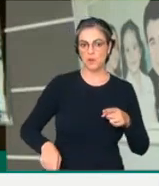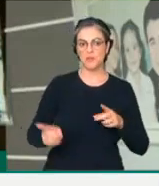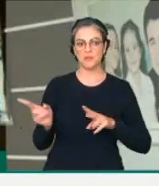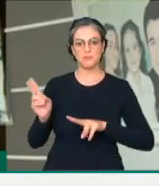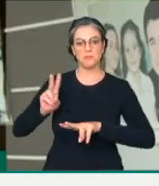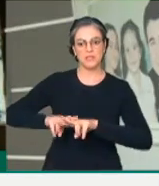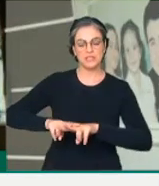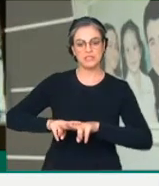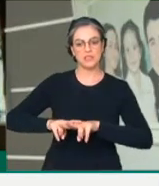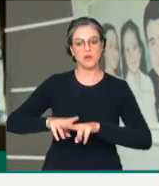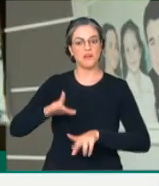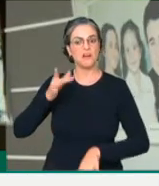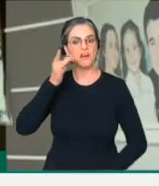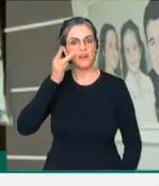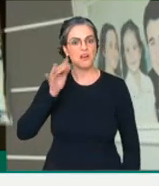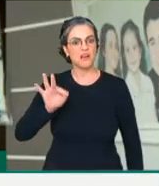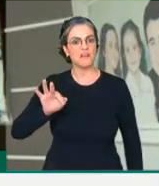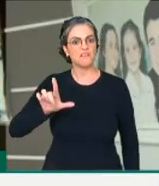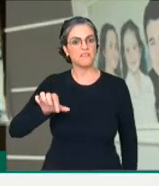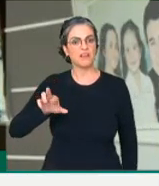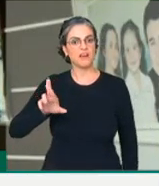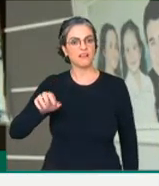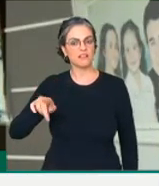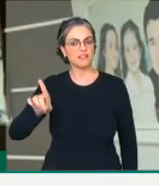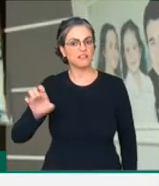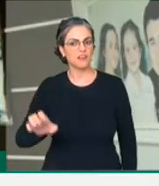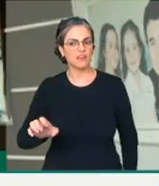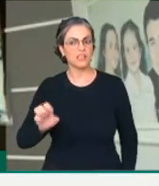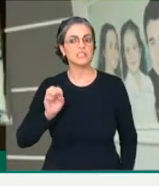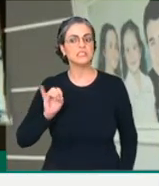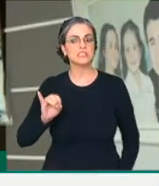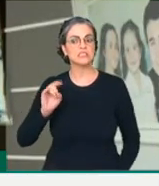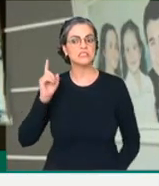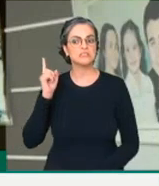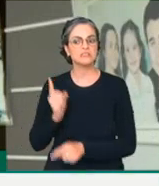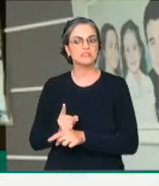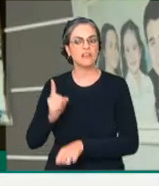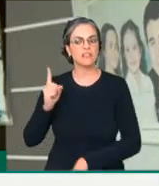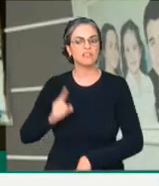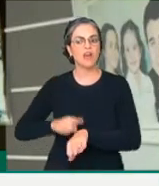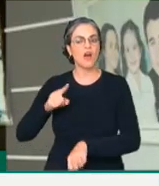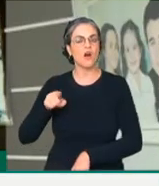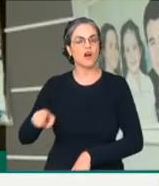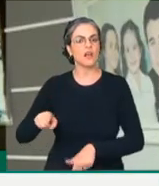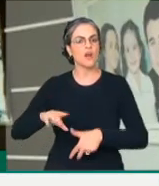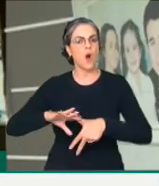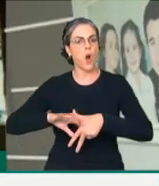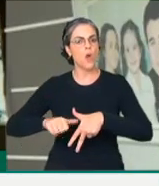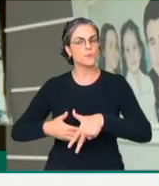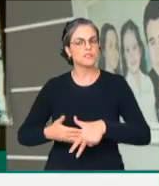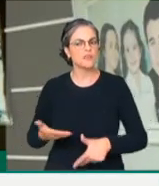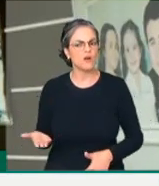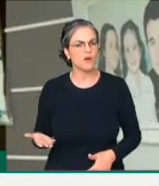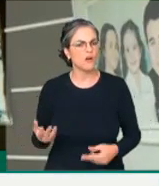parlamentar colhido ali no ato praticando corrupção. É o que propõe a